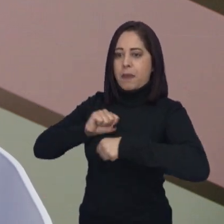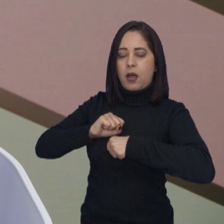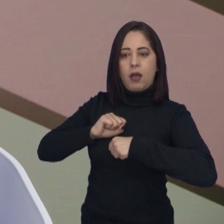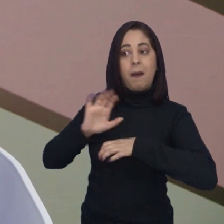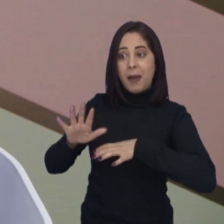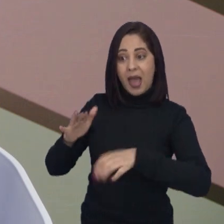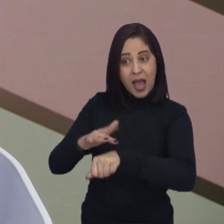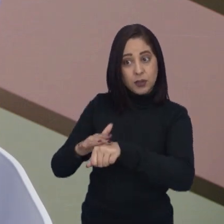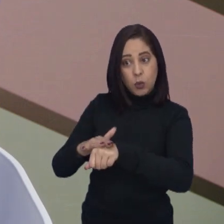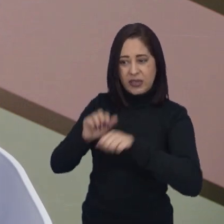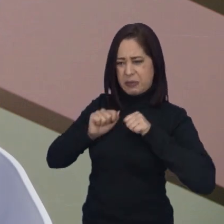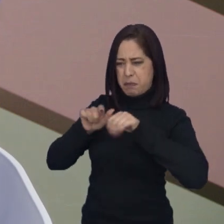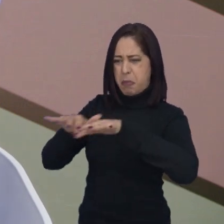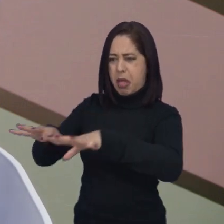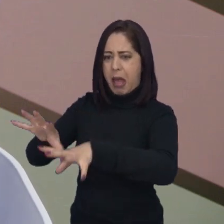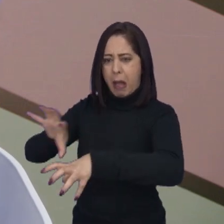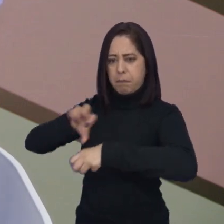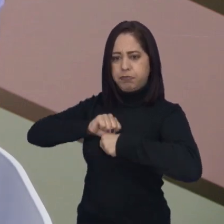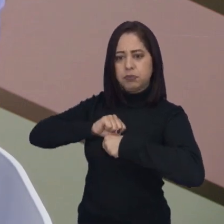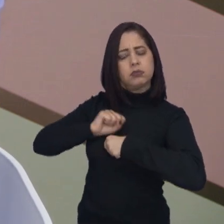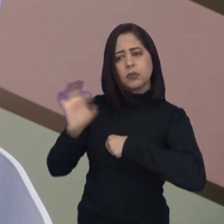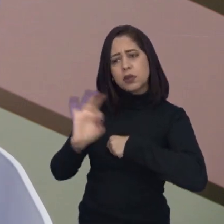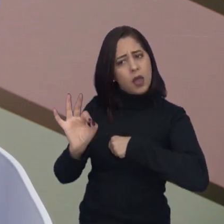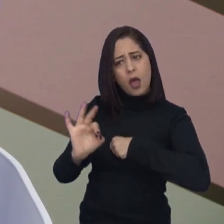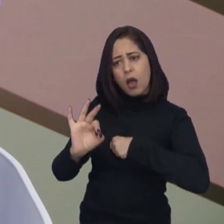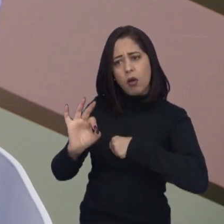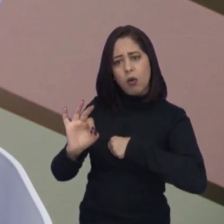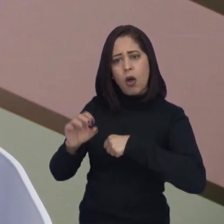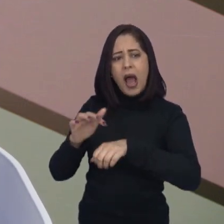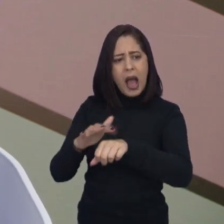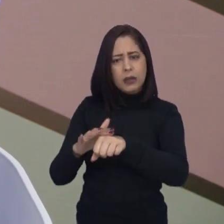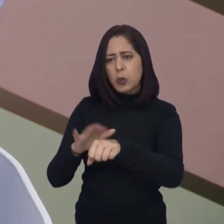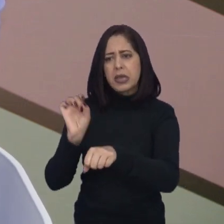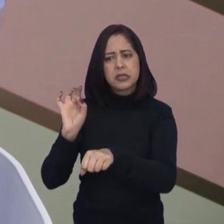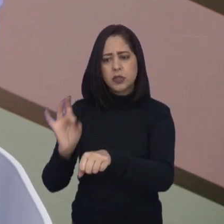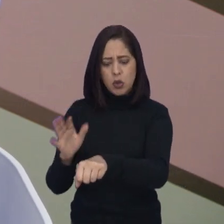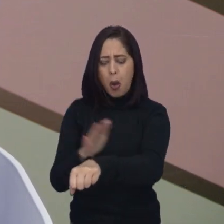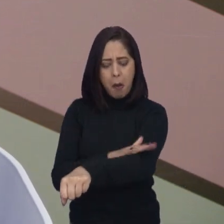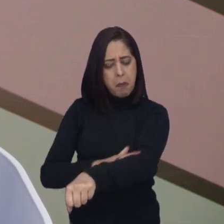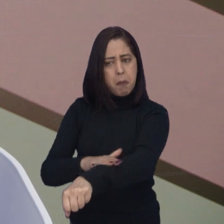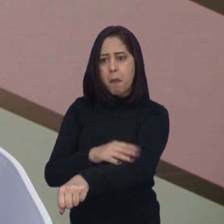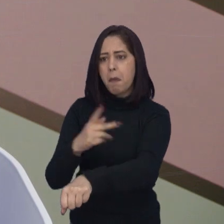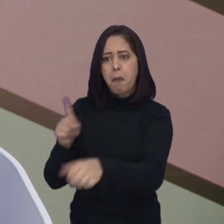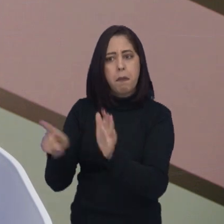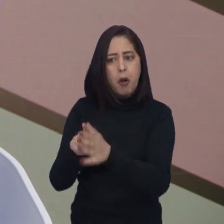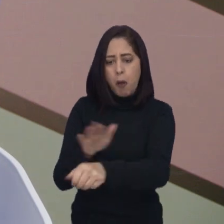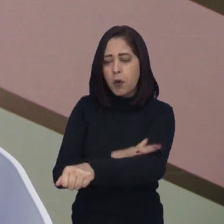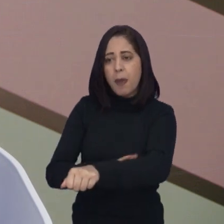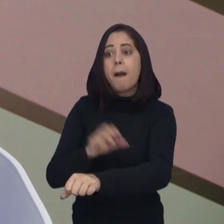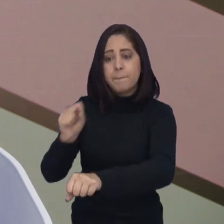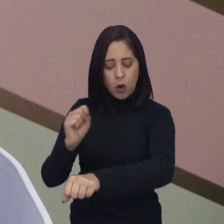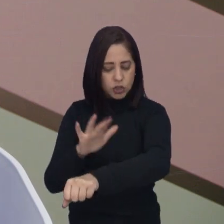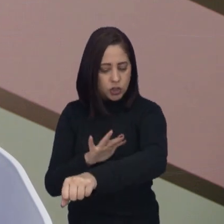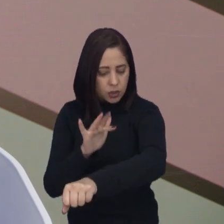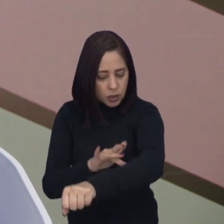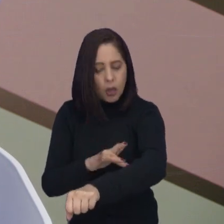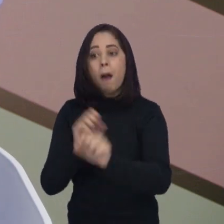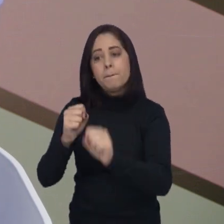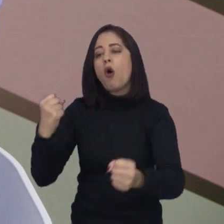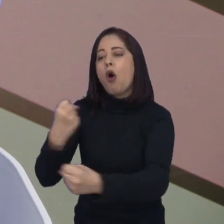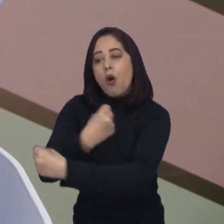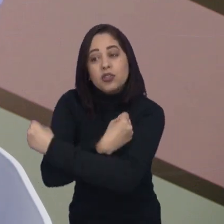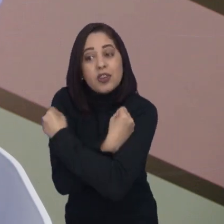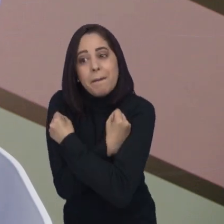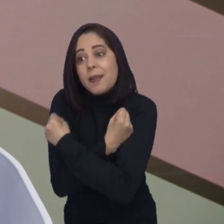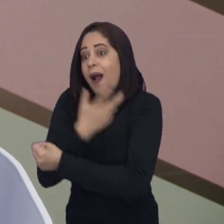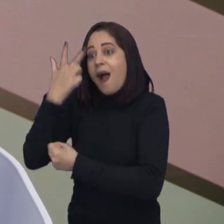doença contagiosa, é um sinal na pele que você pode tocar, você pode abraçar. Além do